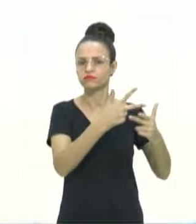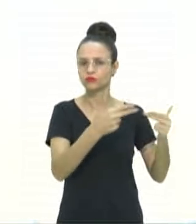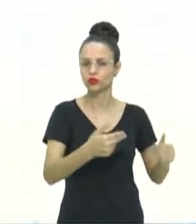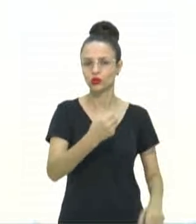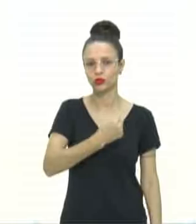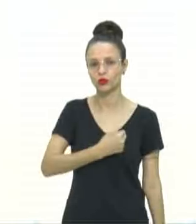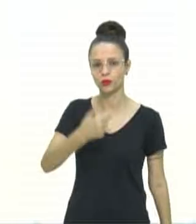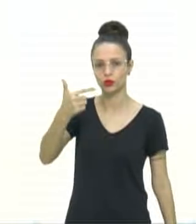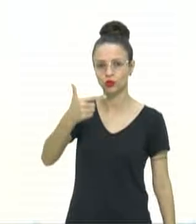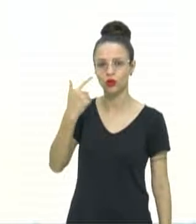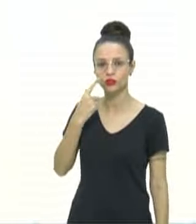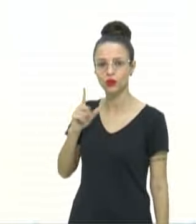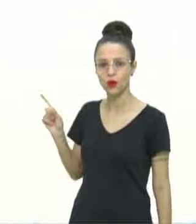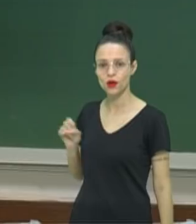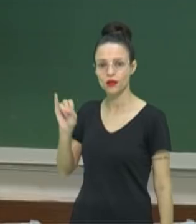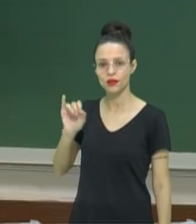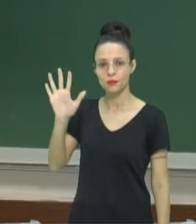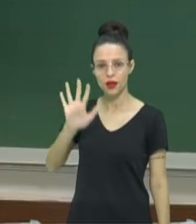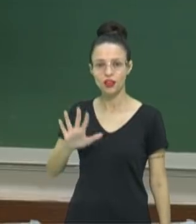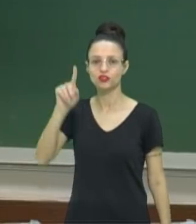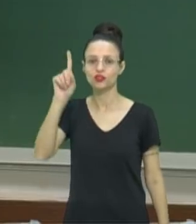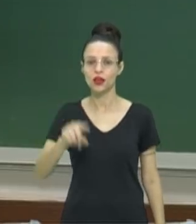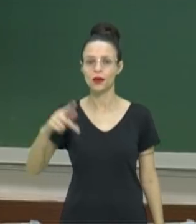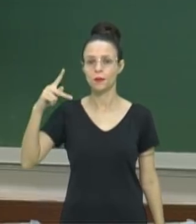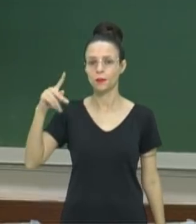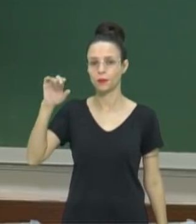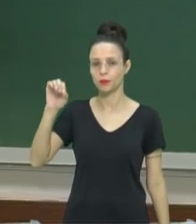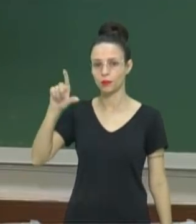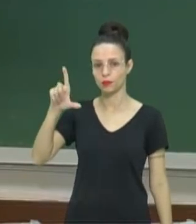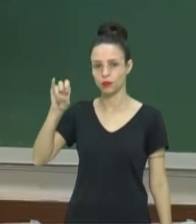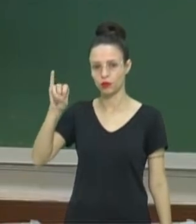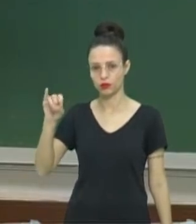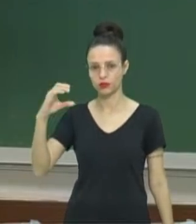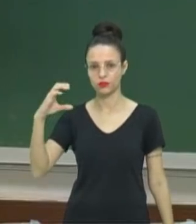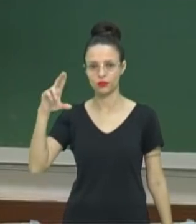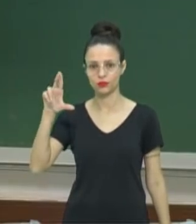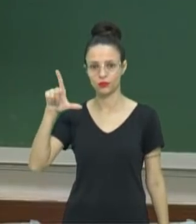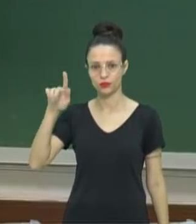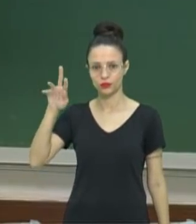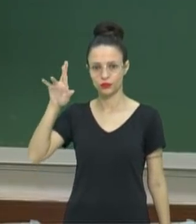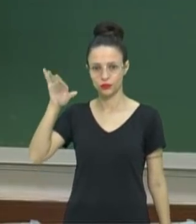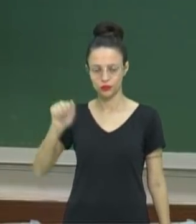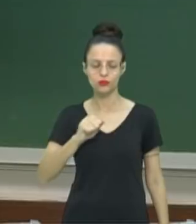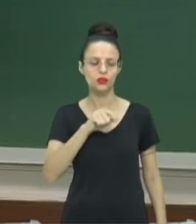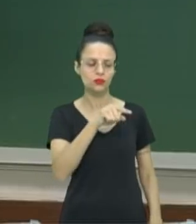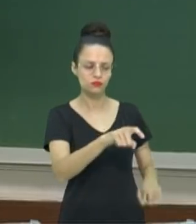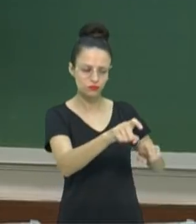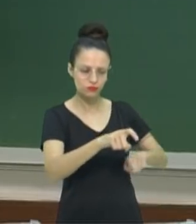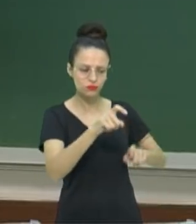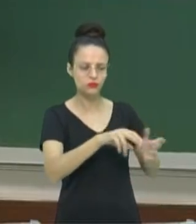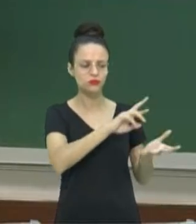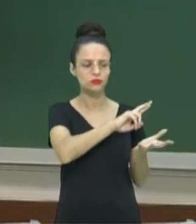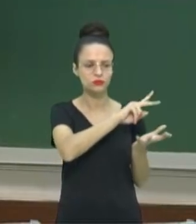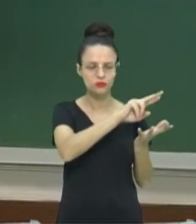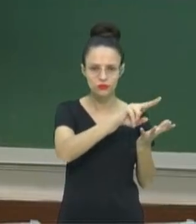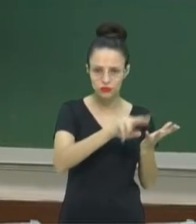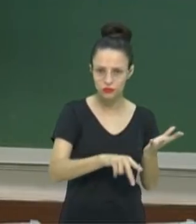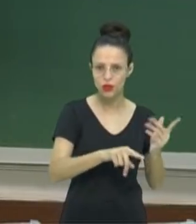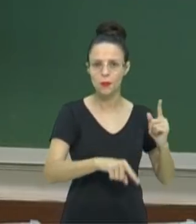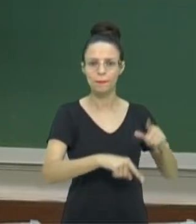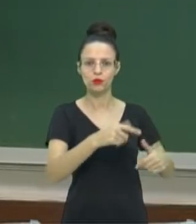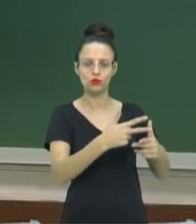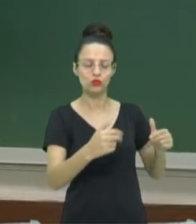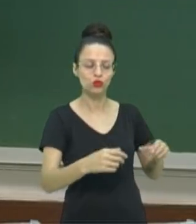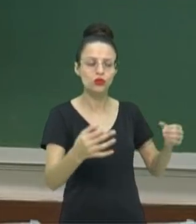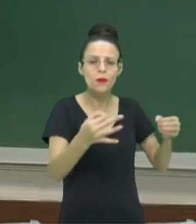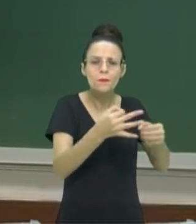2, estamos falando da policultura. Diversos itens produzidos em pequenas